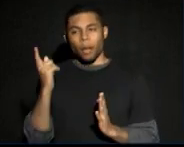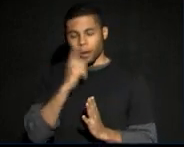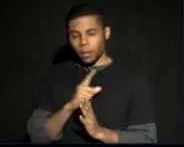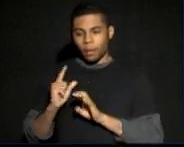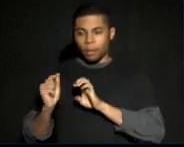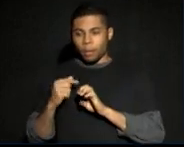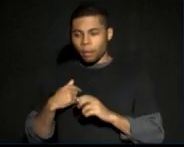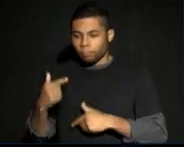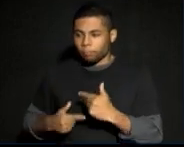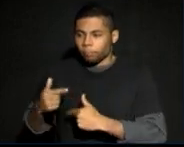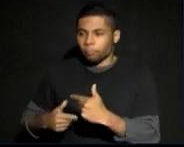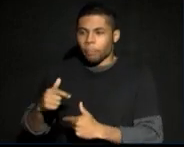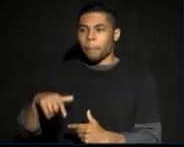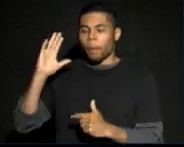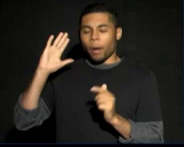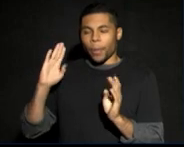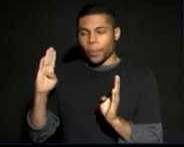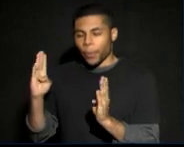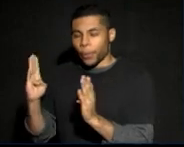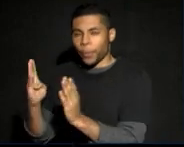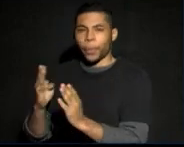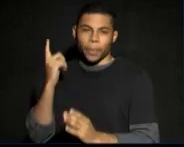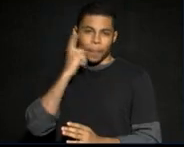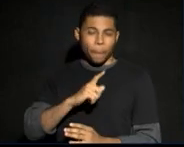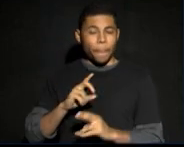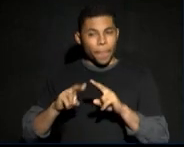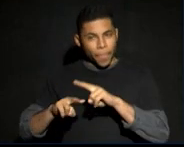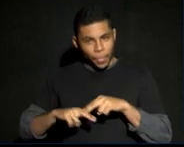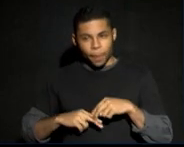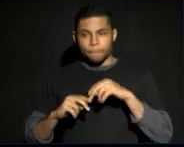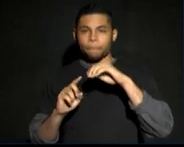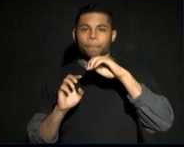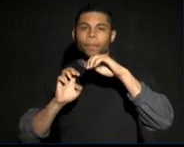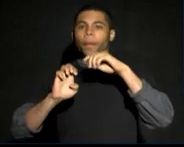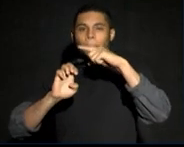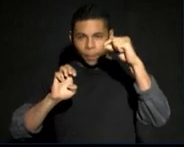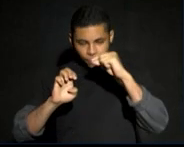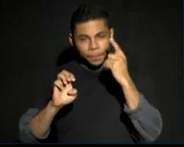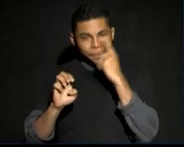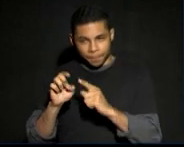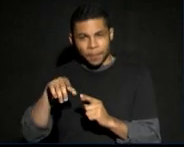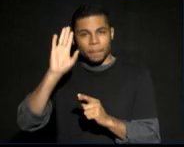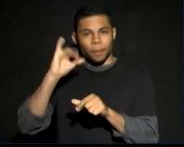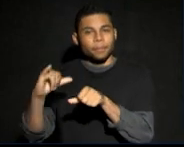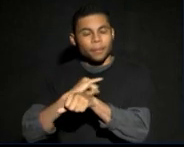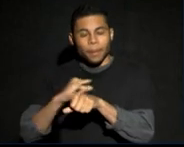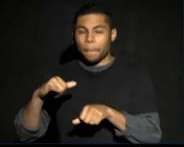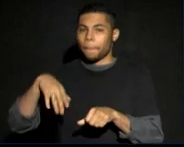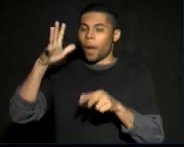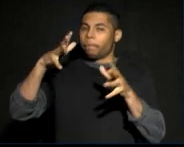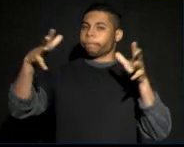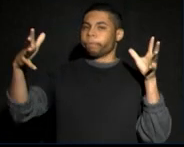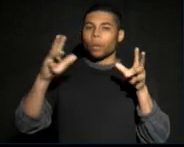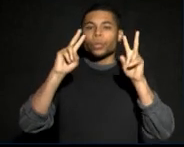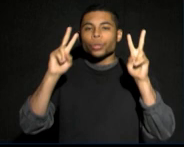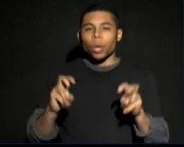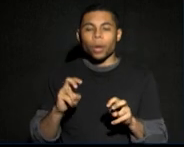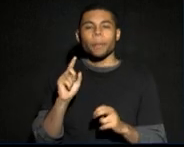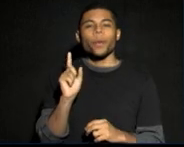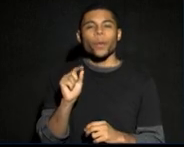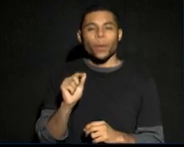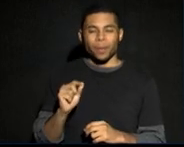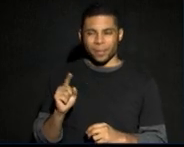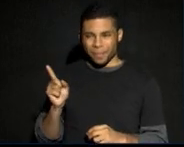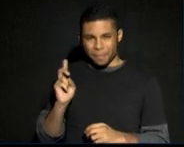da prevenção é com a promoção do empreendedorismo e isso casa com essa estratégia macro de